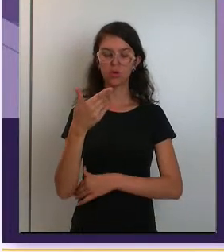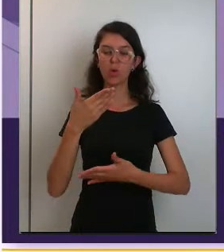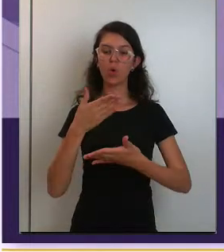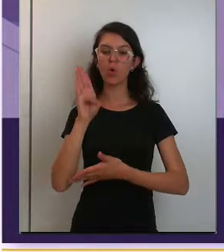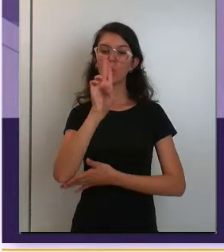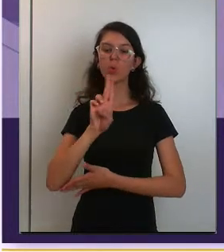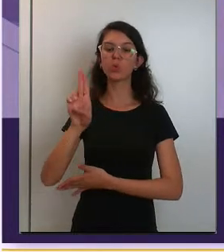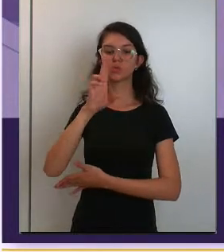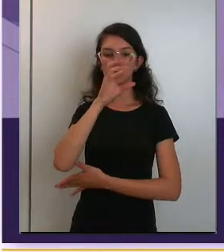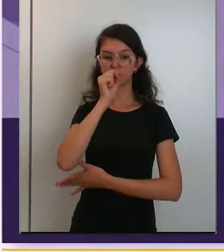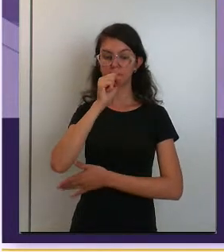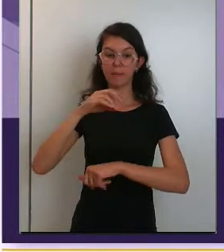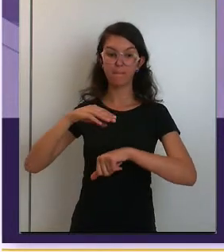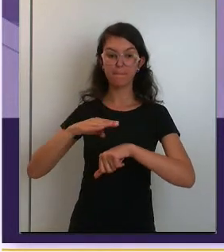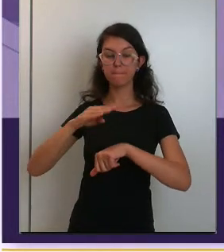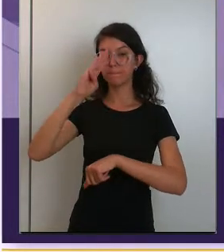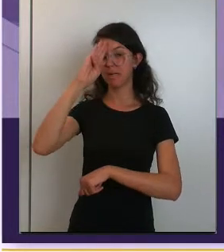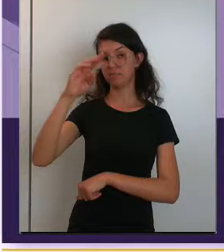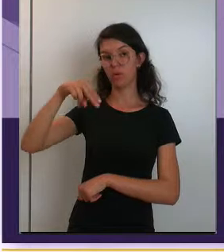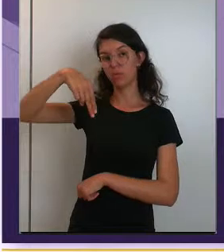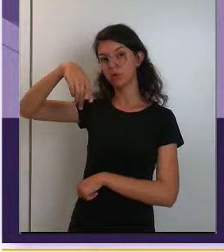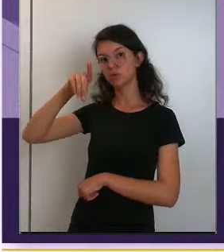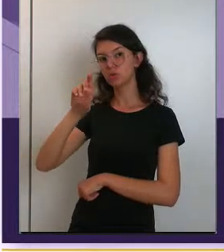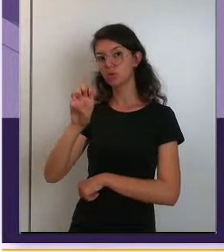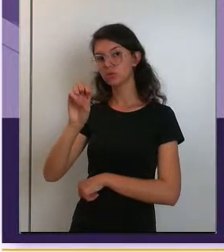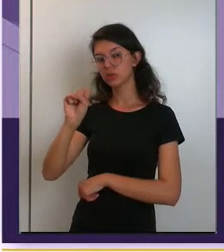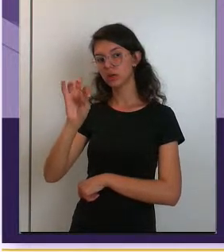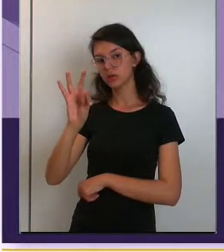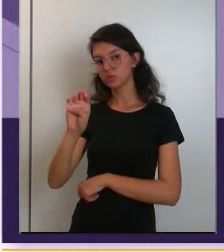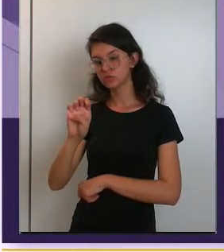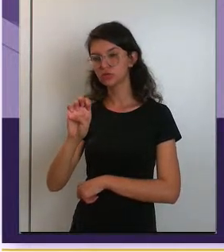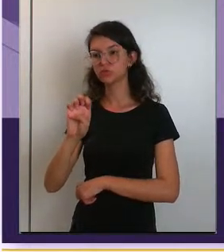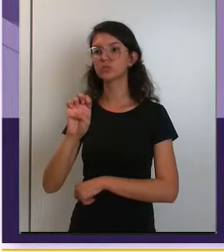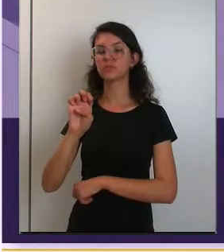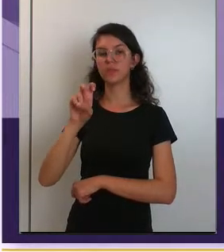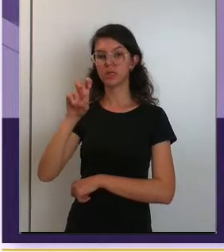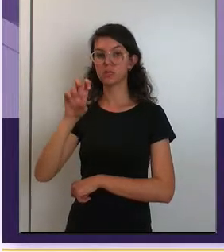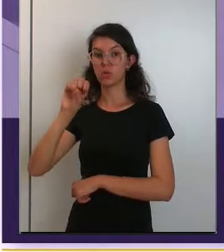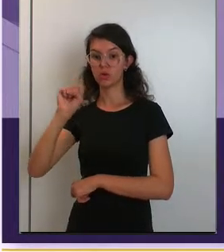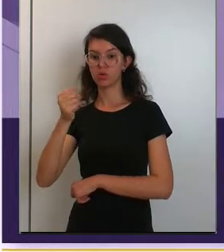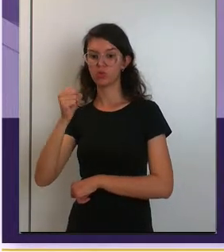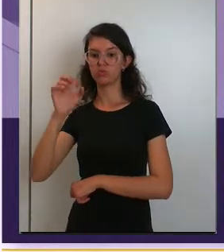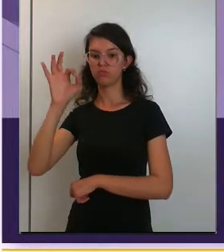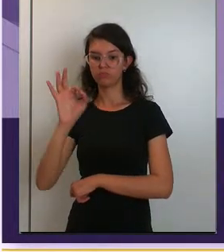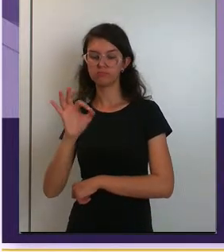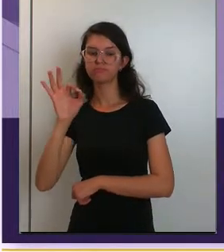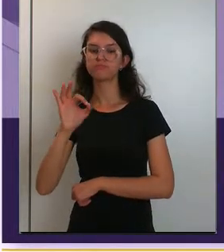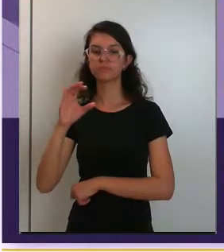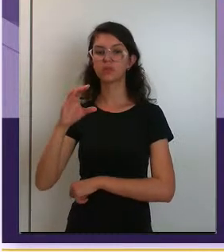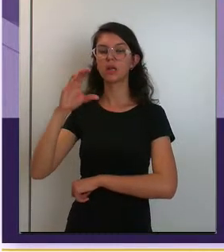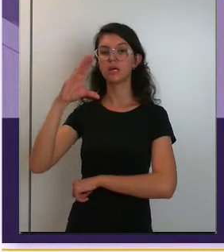maior na região nordeste, 55,8%. E menor na região centro-oeste, com